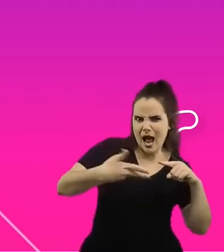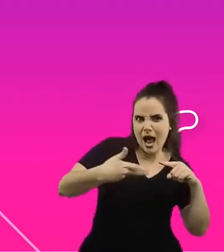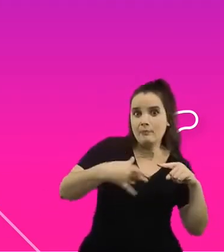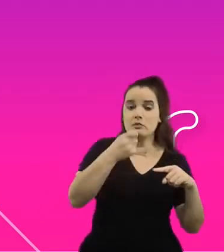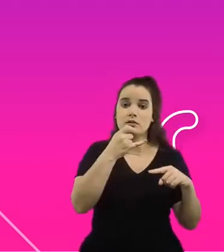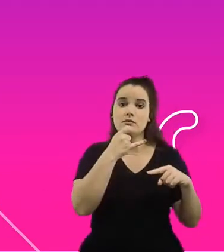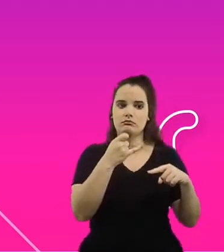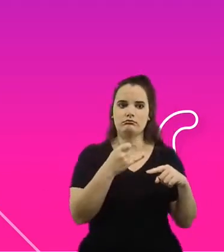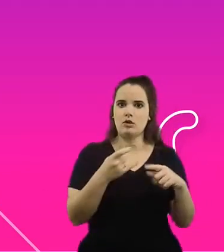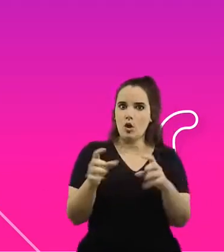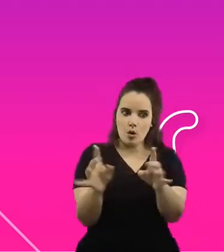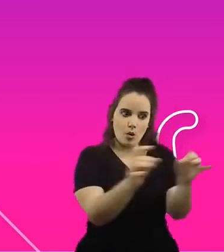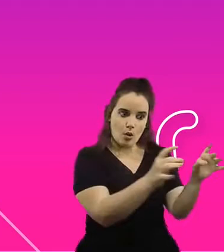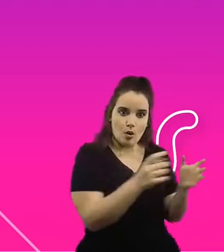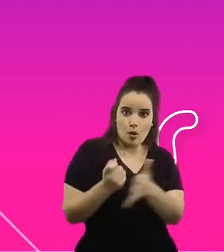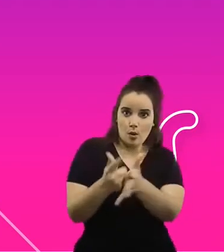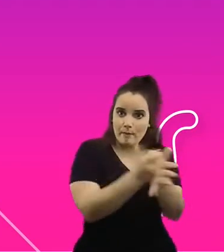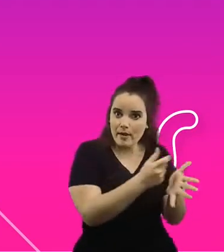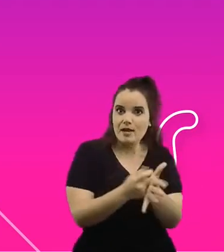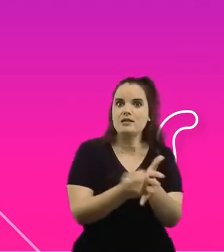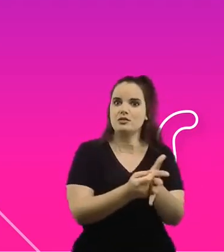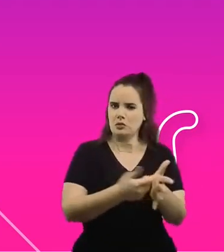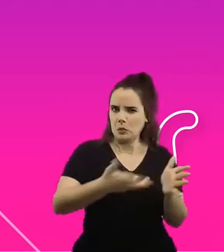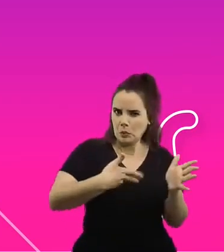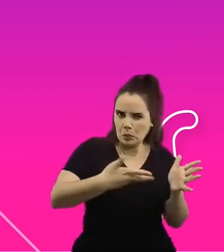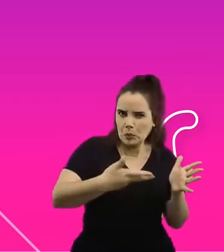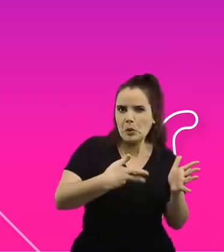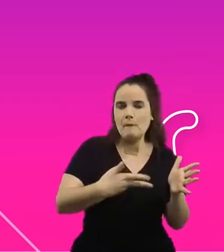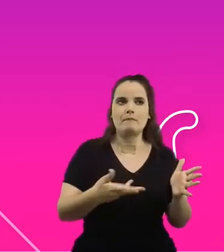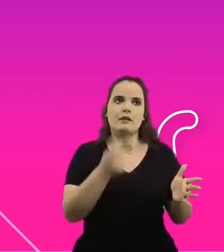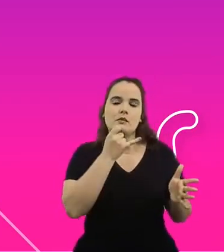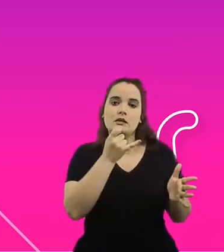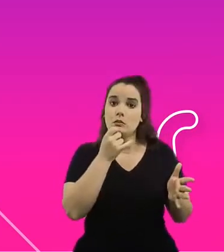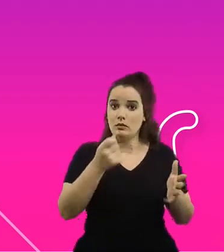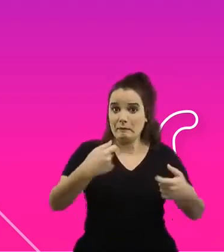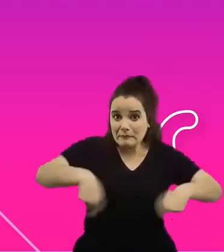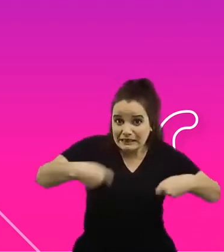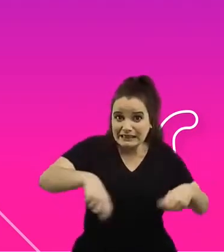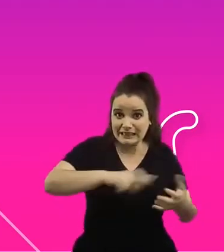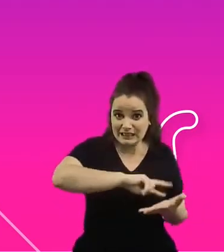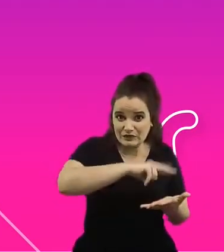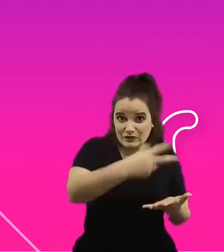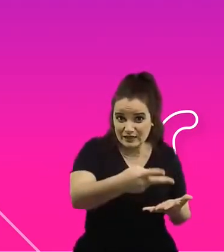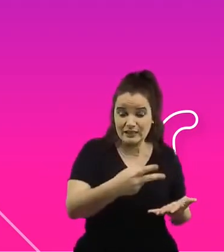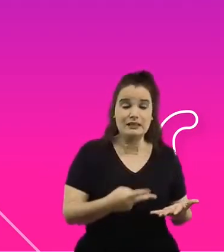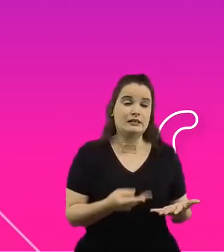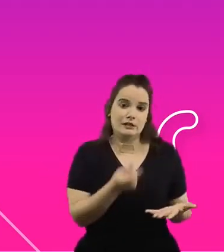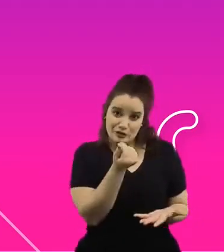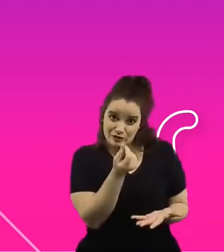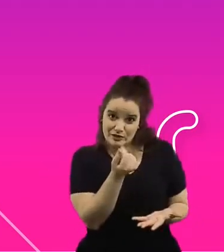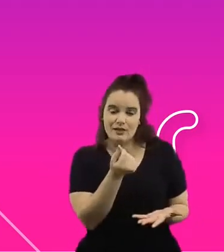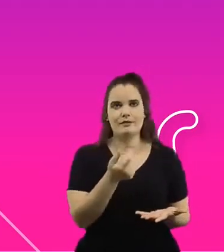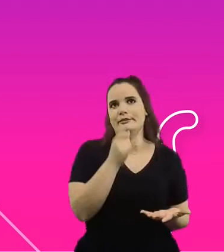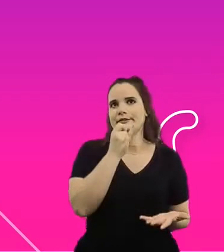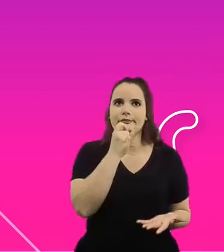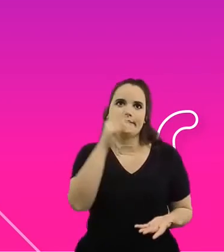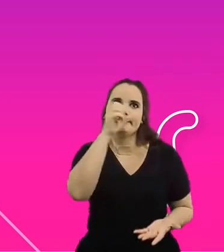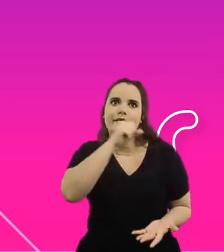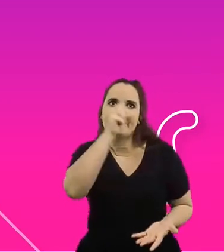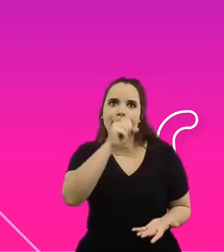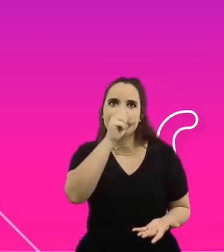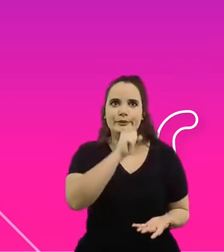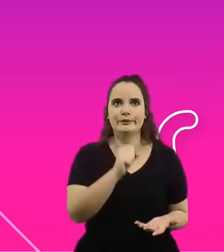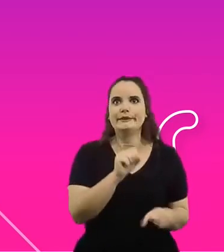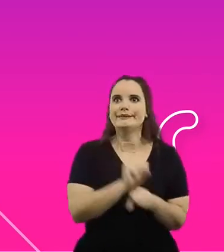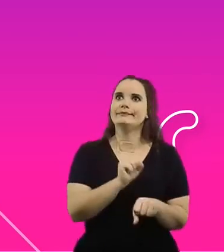precisar deixar para fazer uma transferência que você ia fazer num sábado, só vai entrar o dinheiro na segunda-feira,